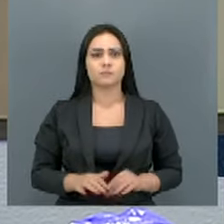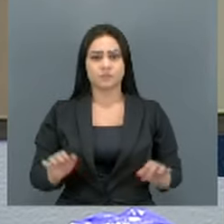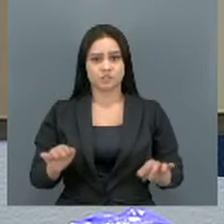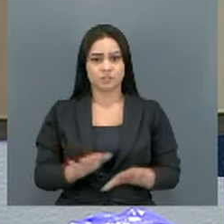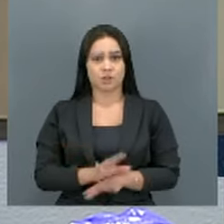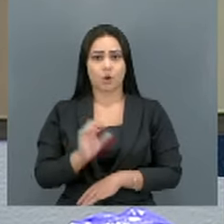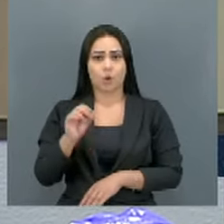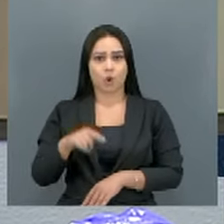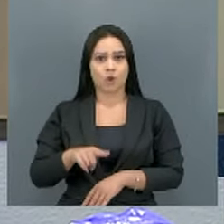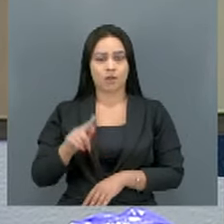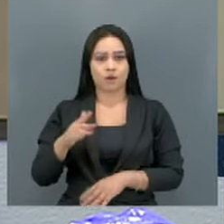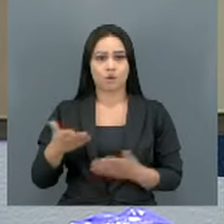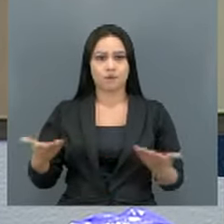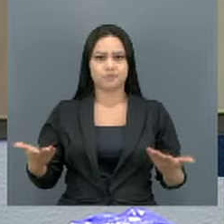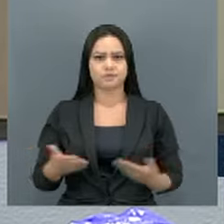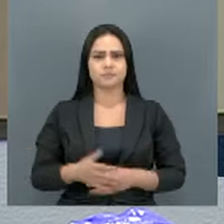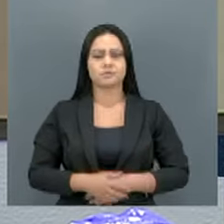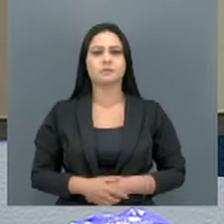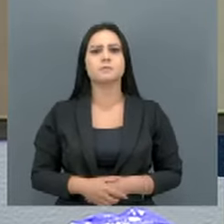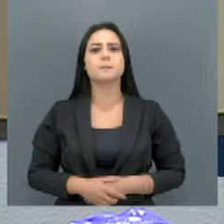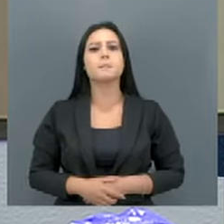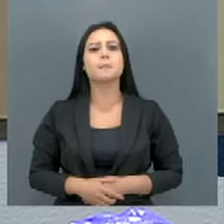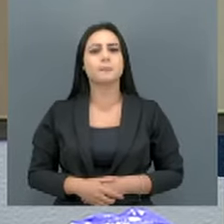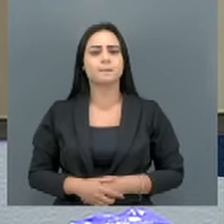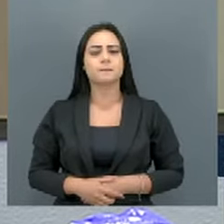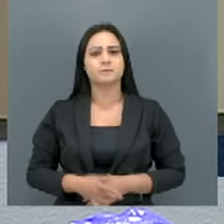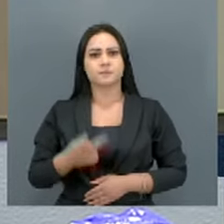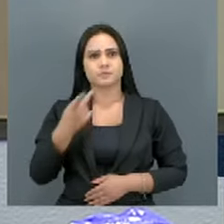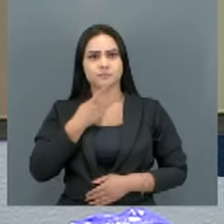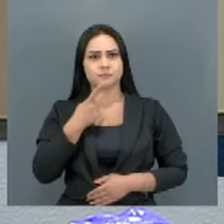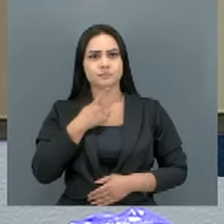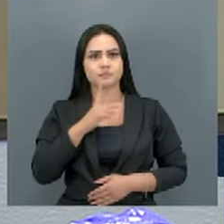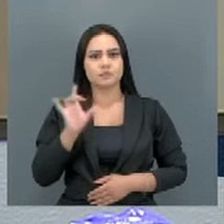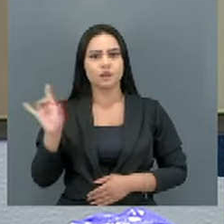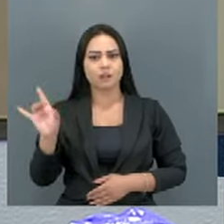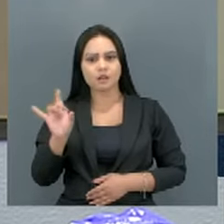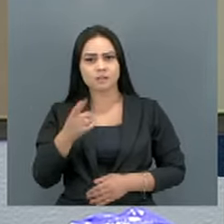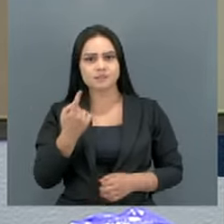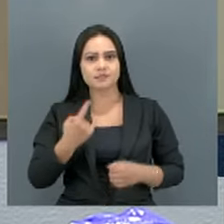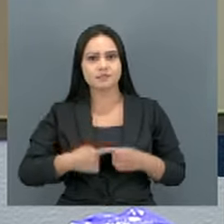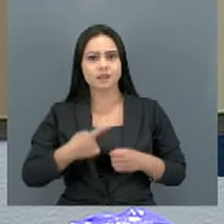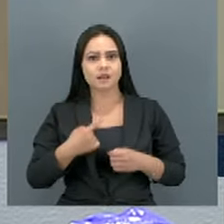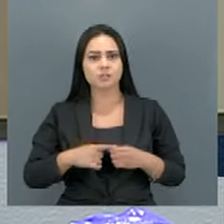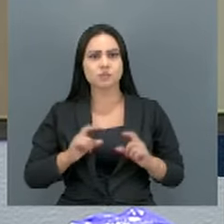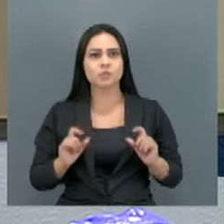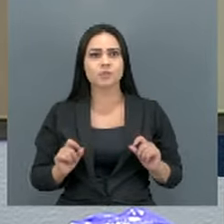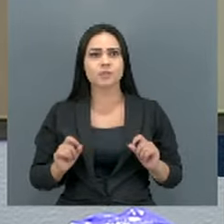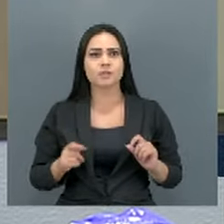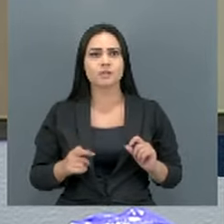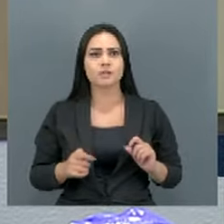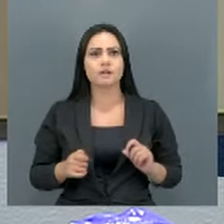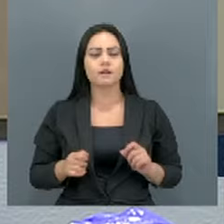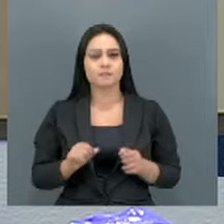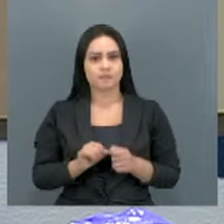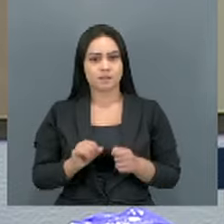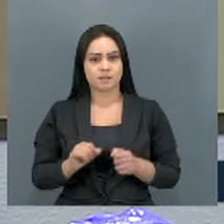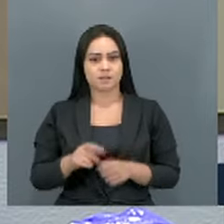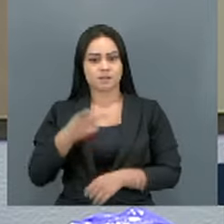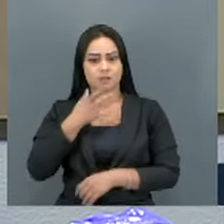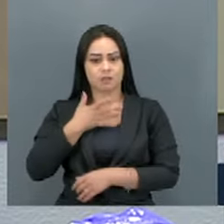ONG agora. Tem gente que está falando, só vieram para cá da cidade a fazer